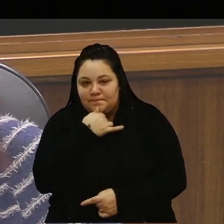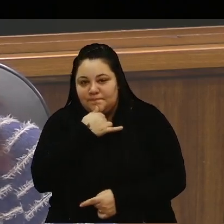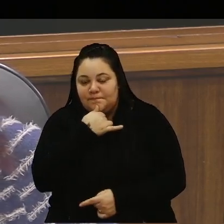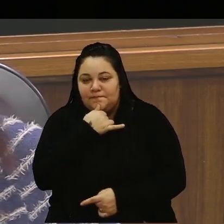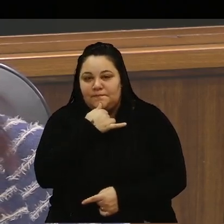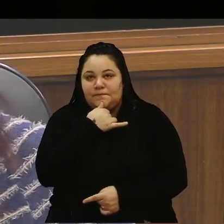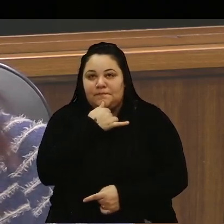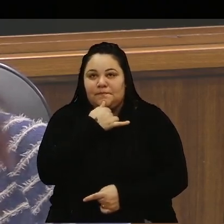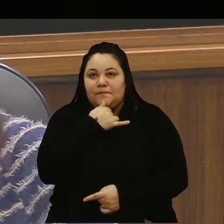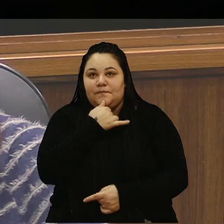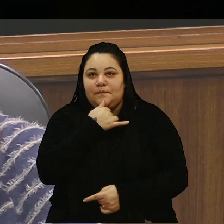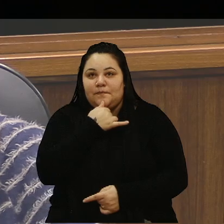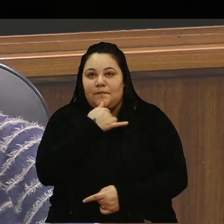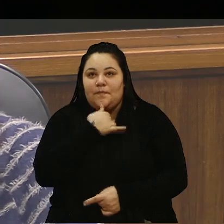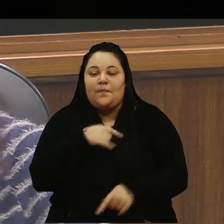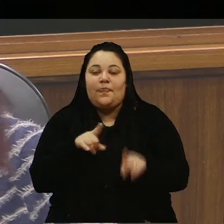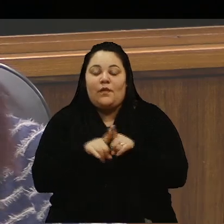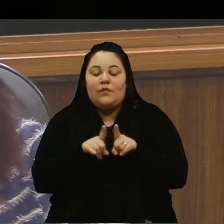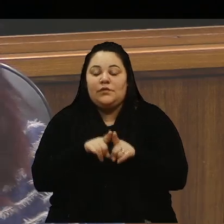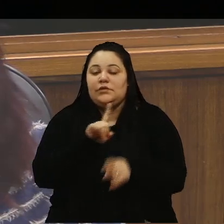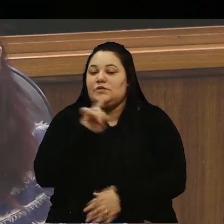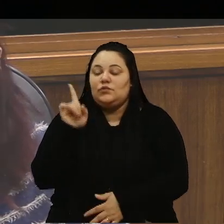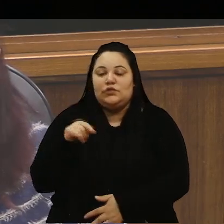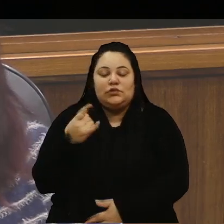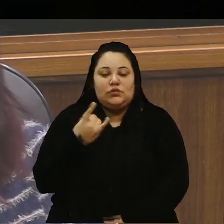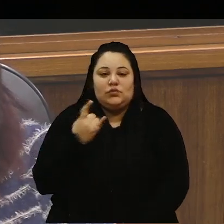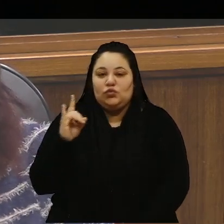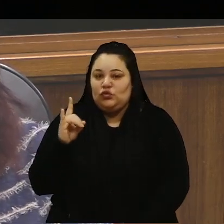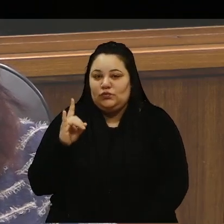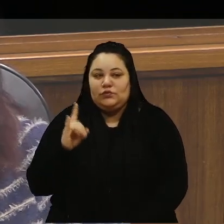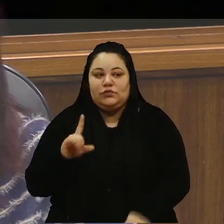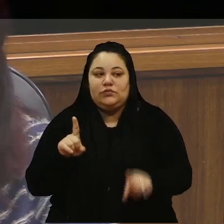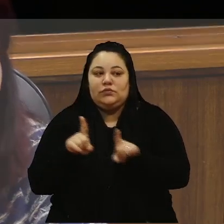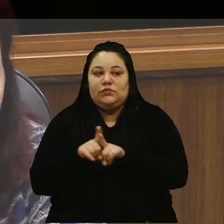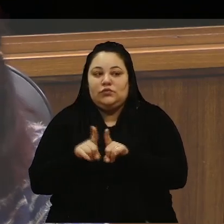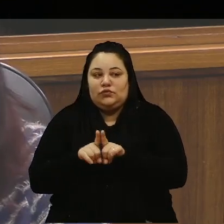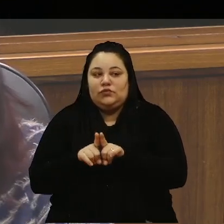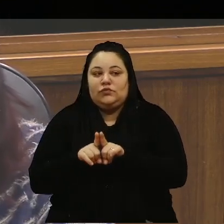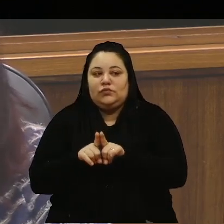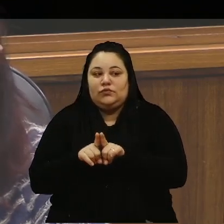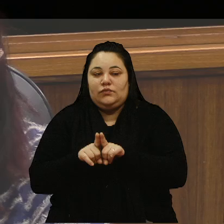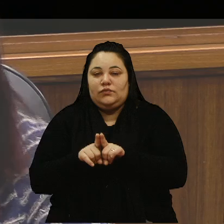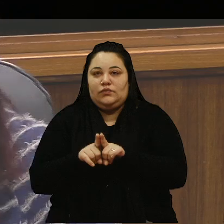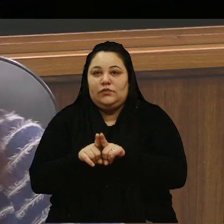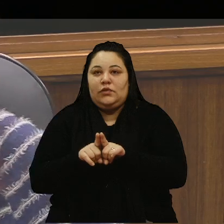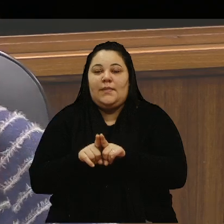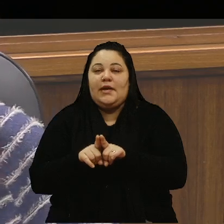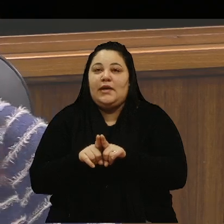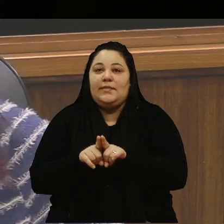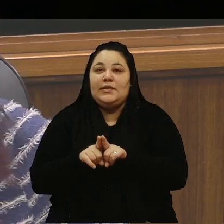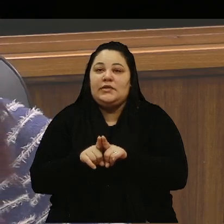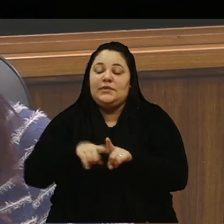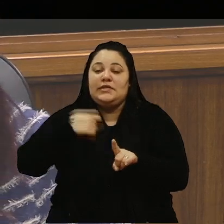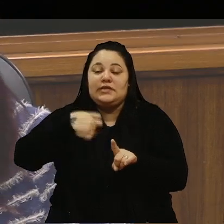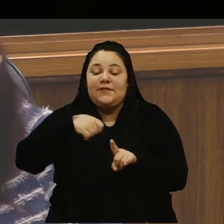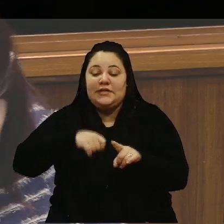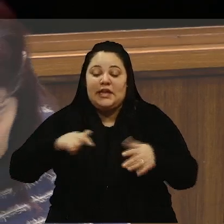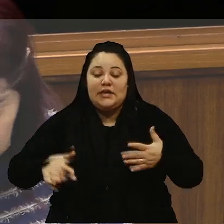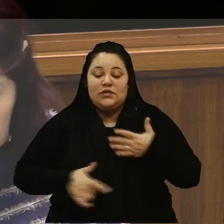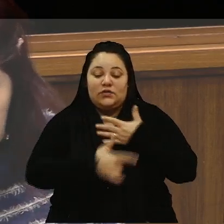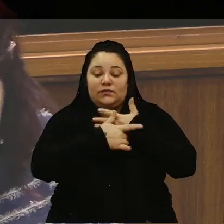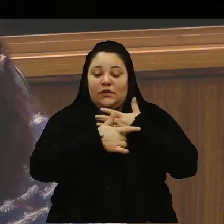vez e poderá que não será a última. Então, que a gente consiga, enquanto município, fazer a